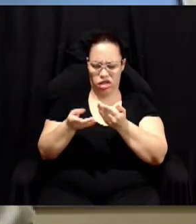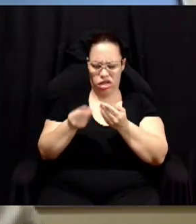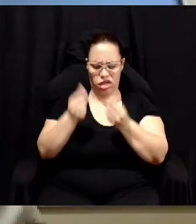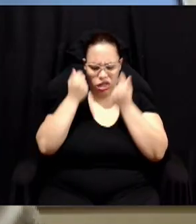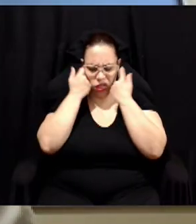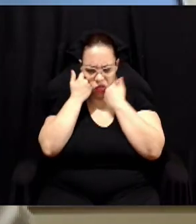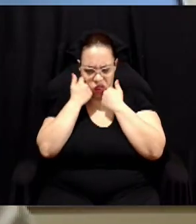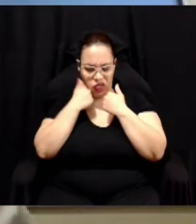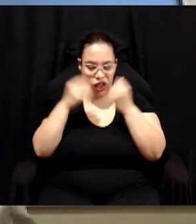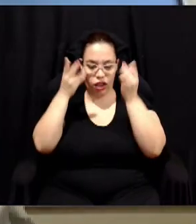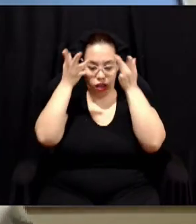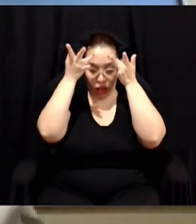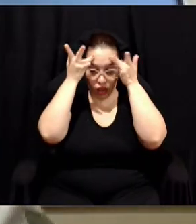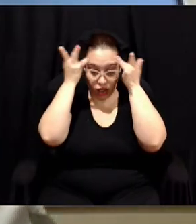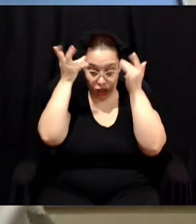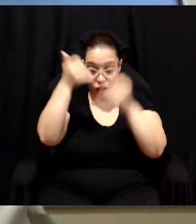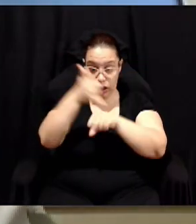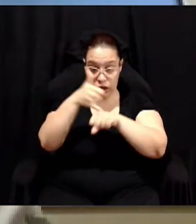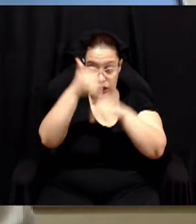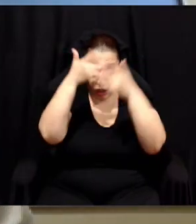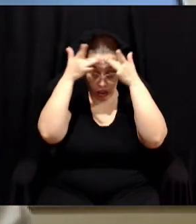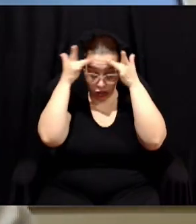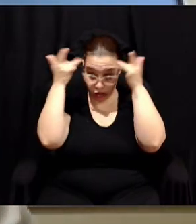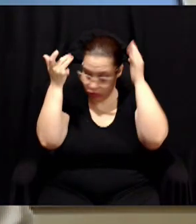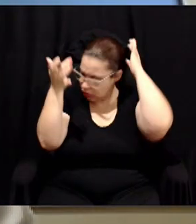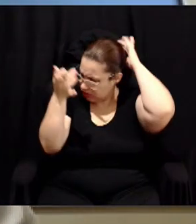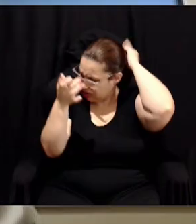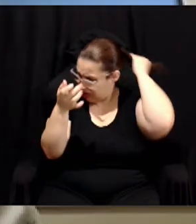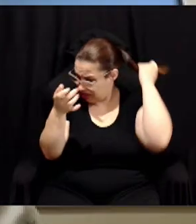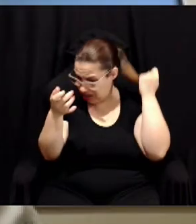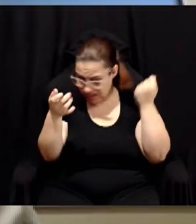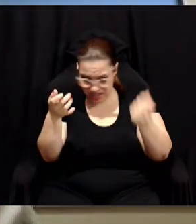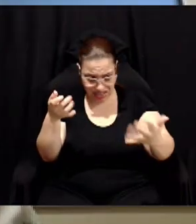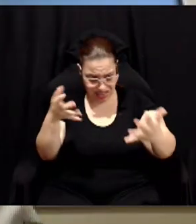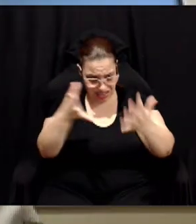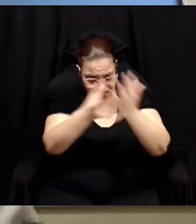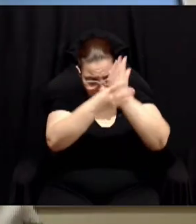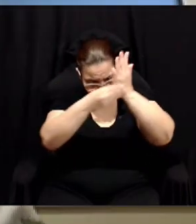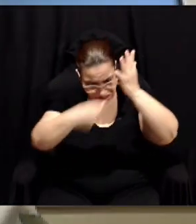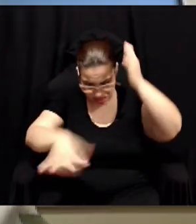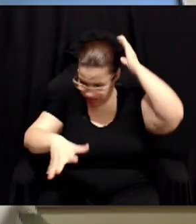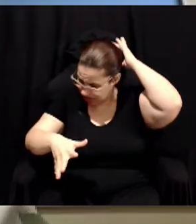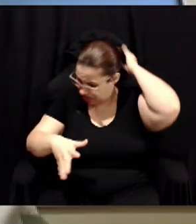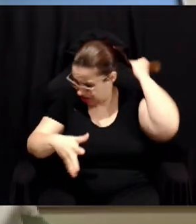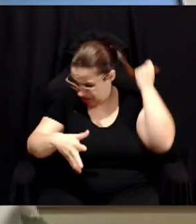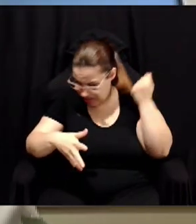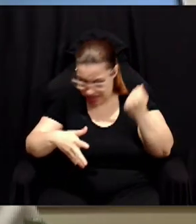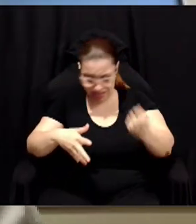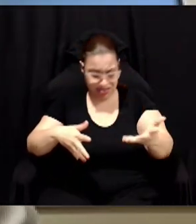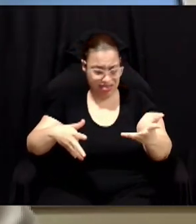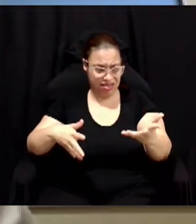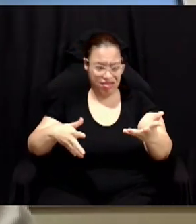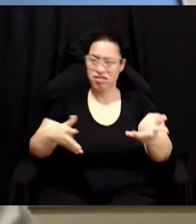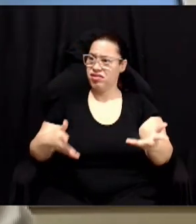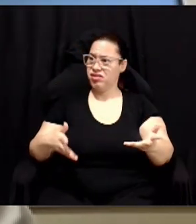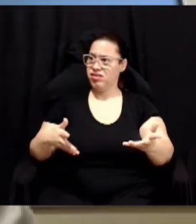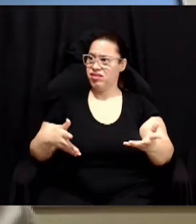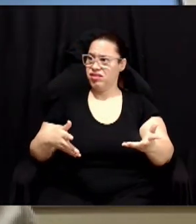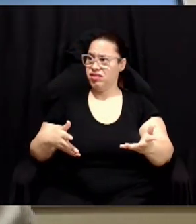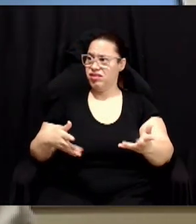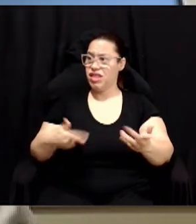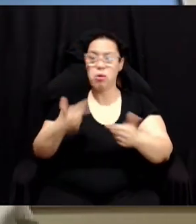oleosa, que o cabelo começa a cair. Assim, você repara, tem um monte de